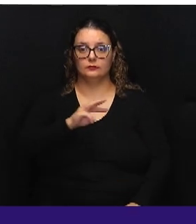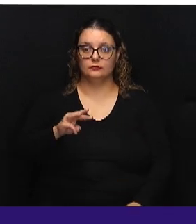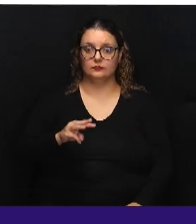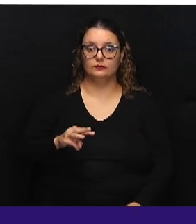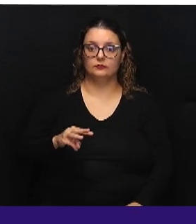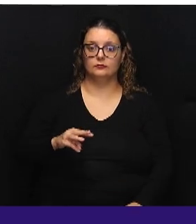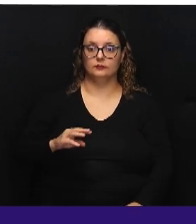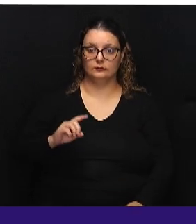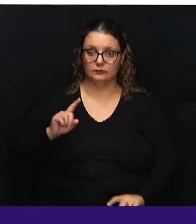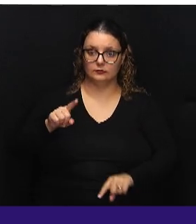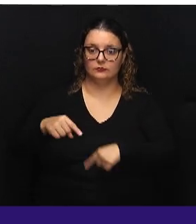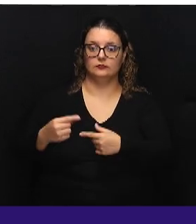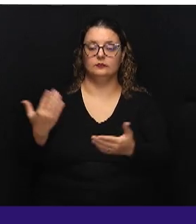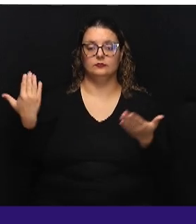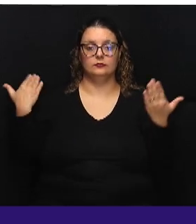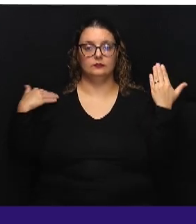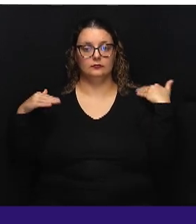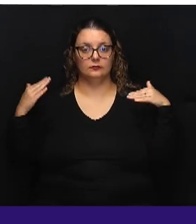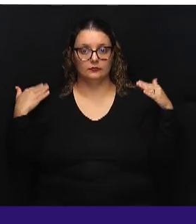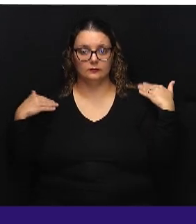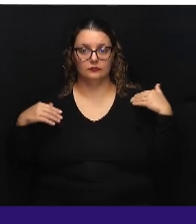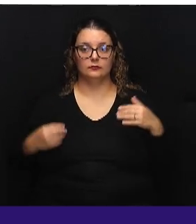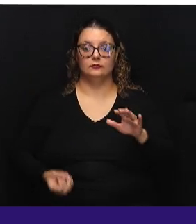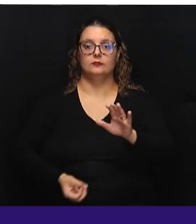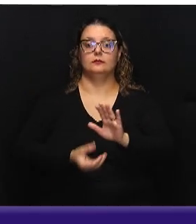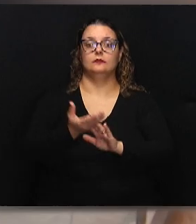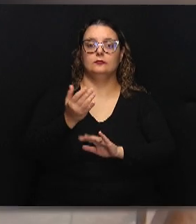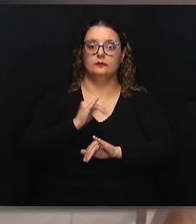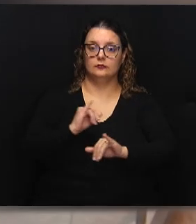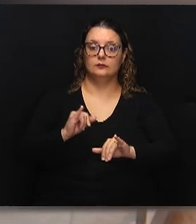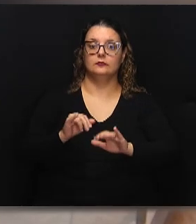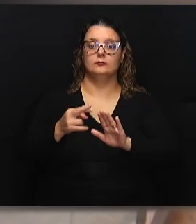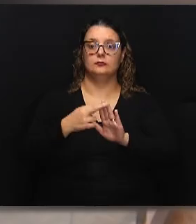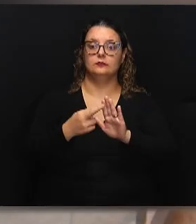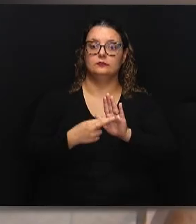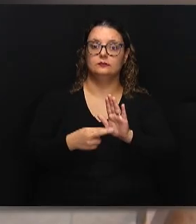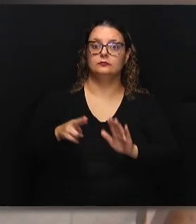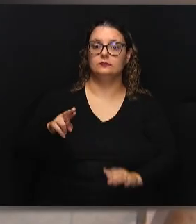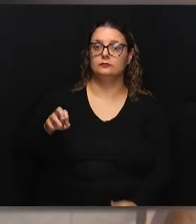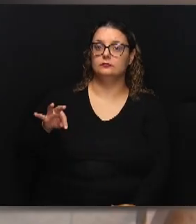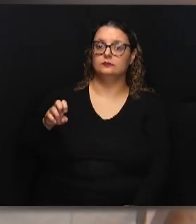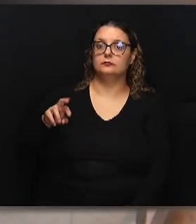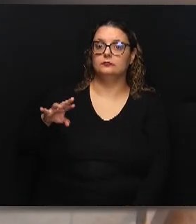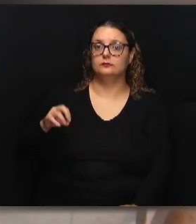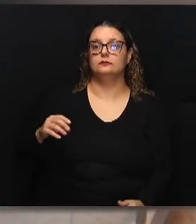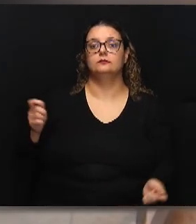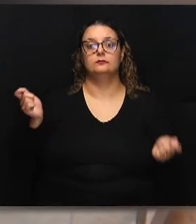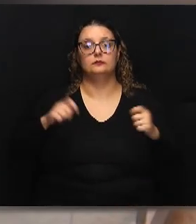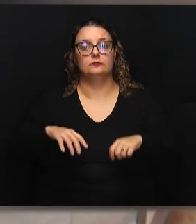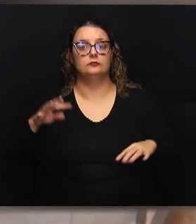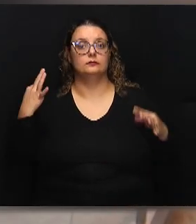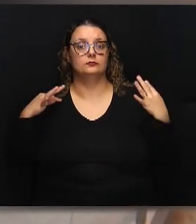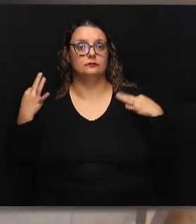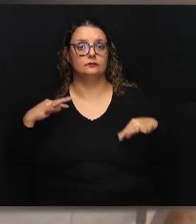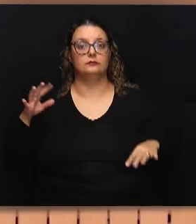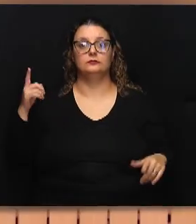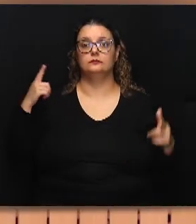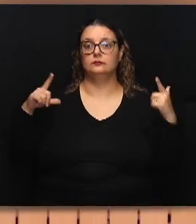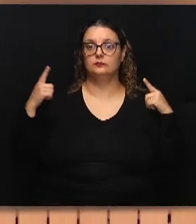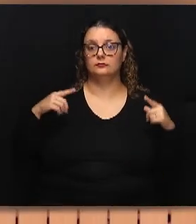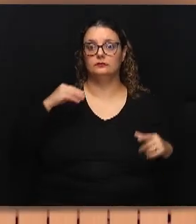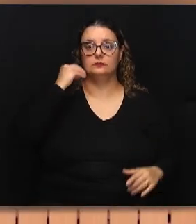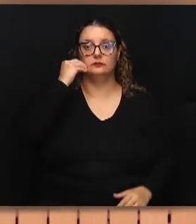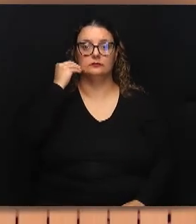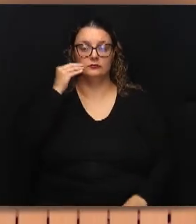Passeio, com a criação e divulgação de roteiros que potencializam o turismo de conhecimento e de experiência e